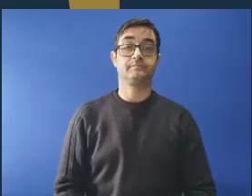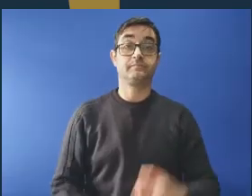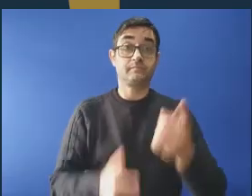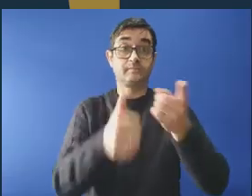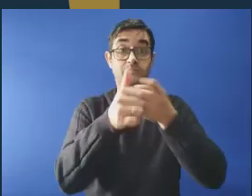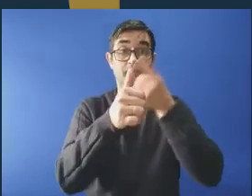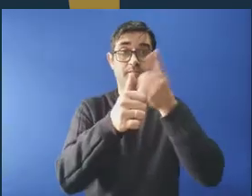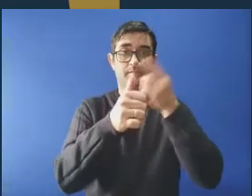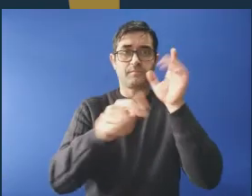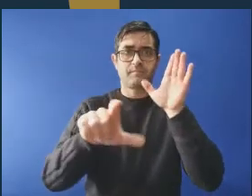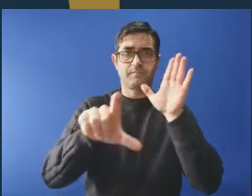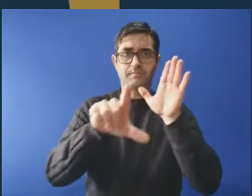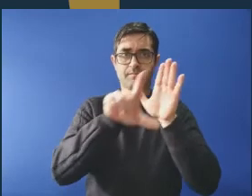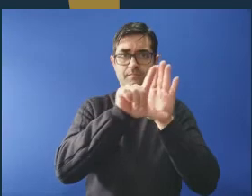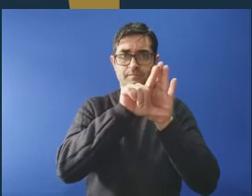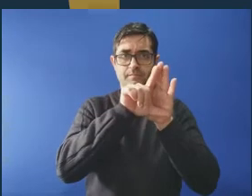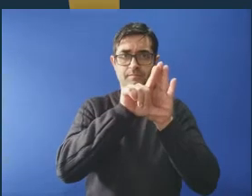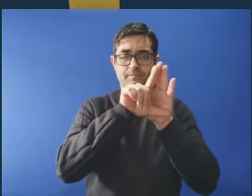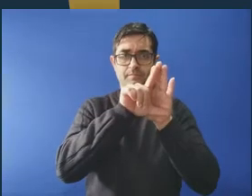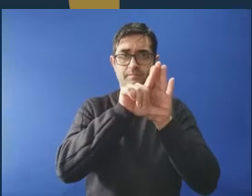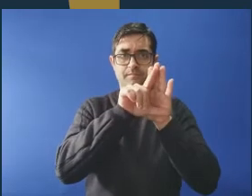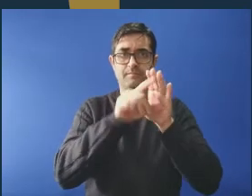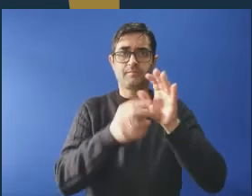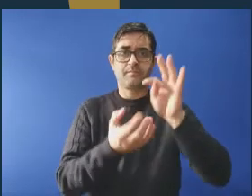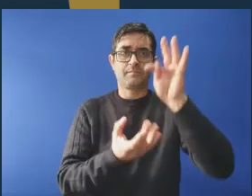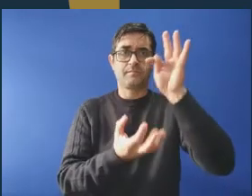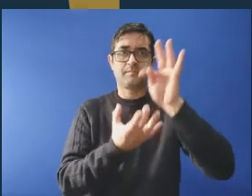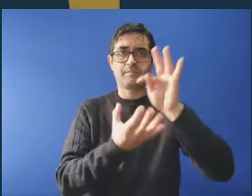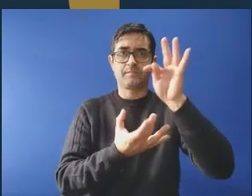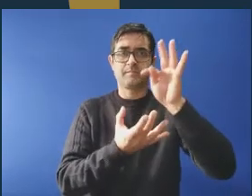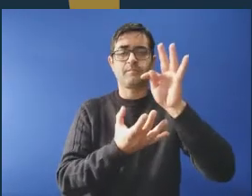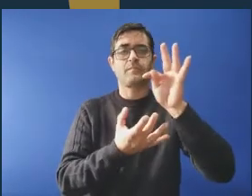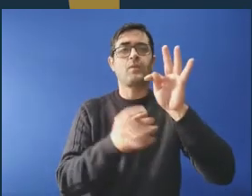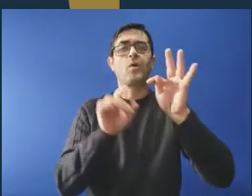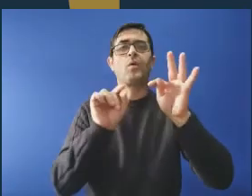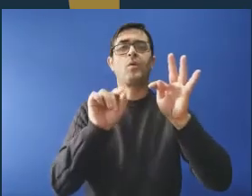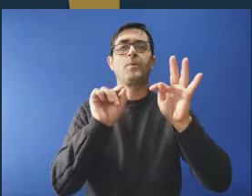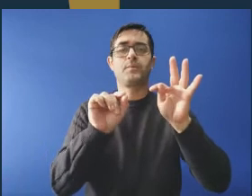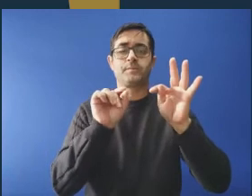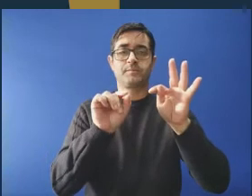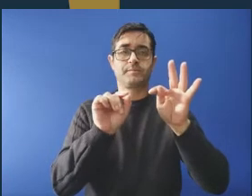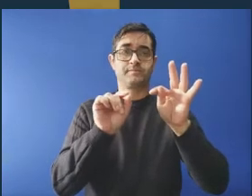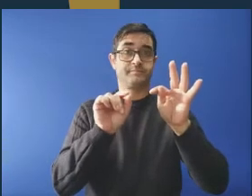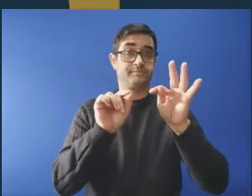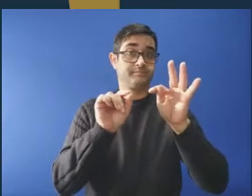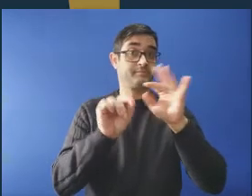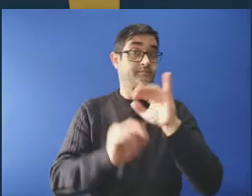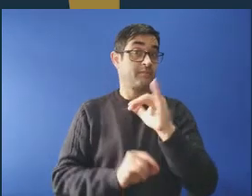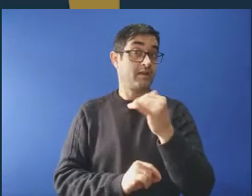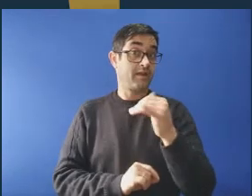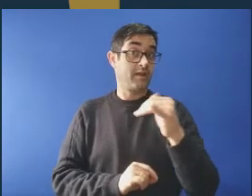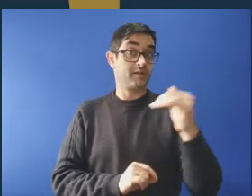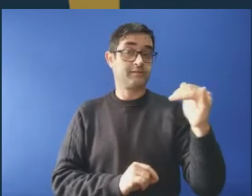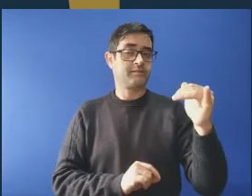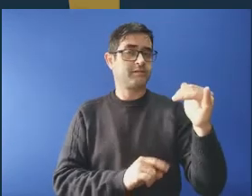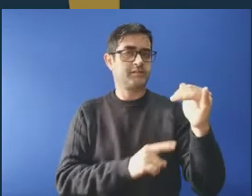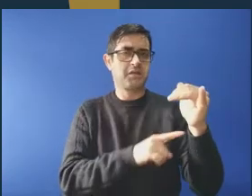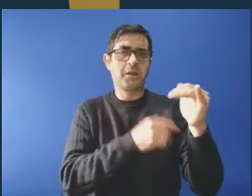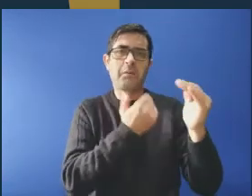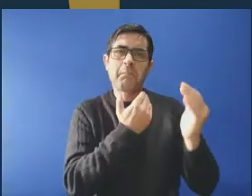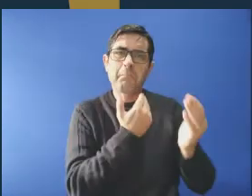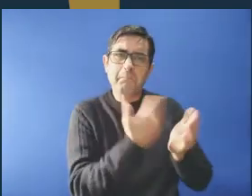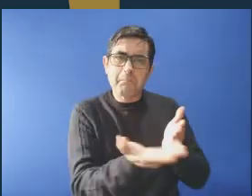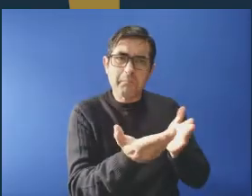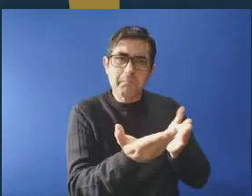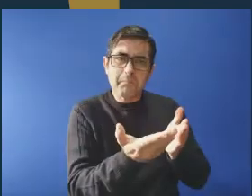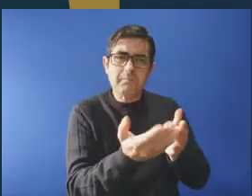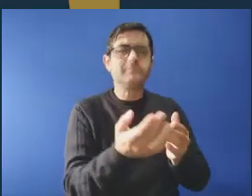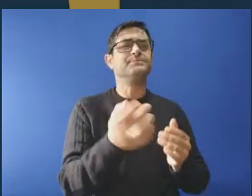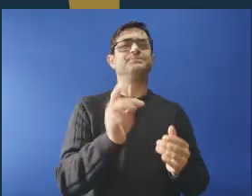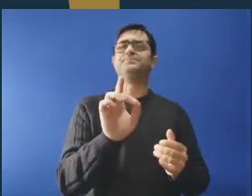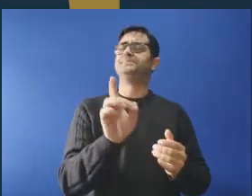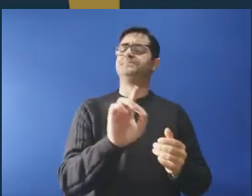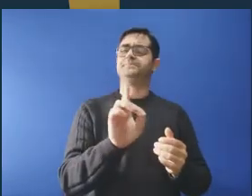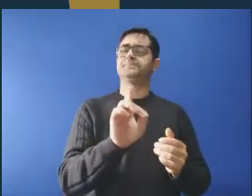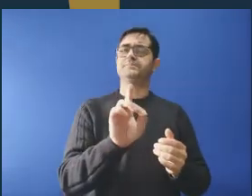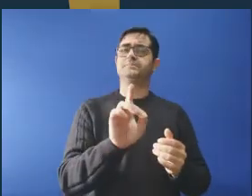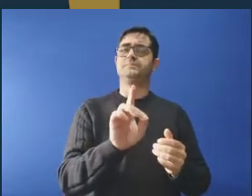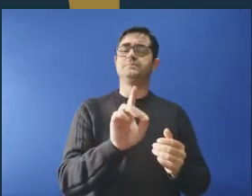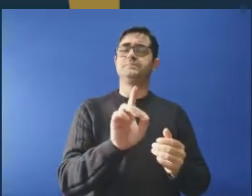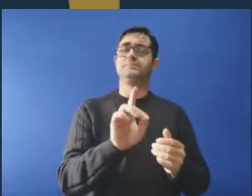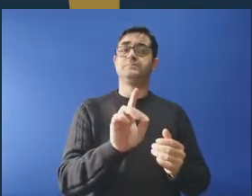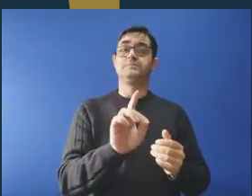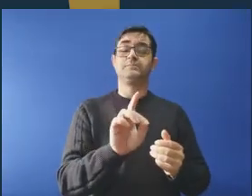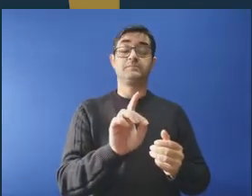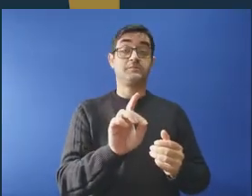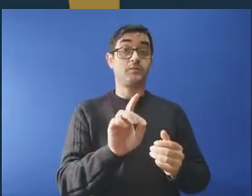da termodinâmica ela vai mostrar que essa energia, então, ela não é perdida, né? E ela sim